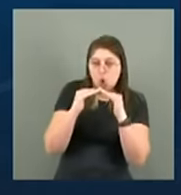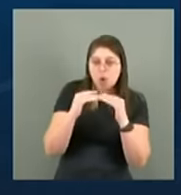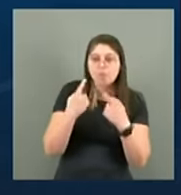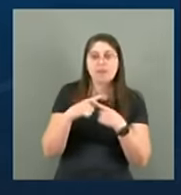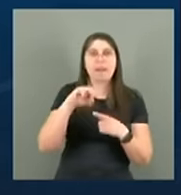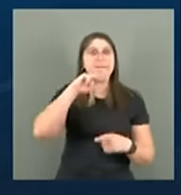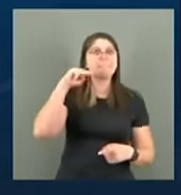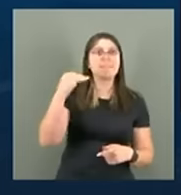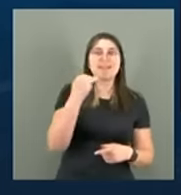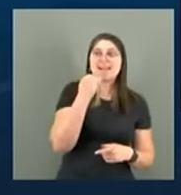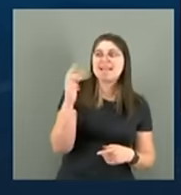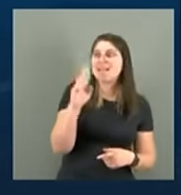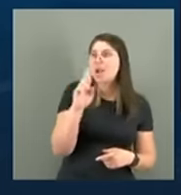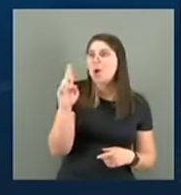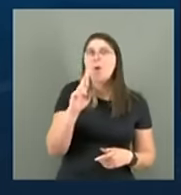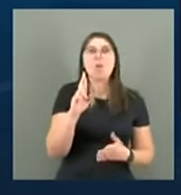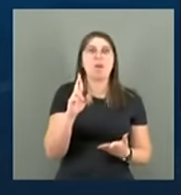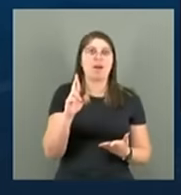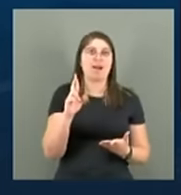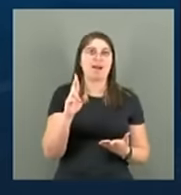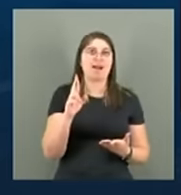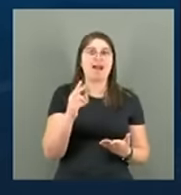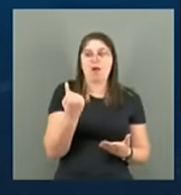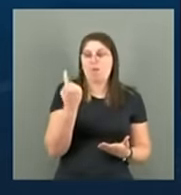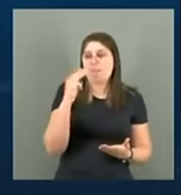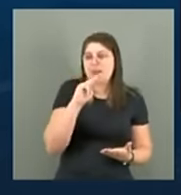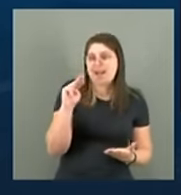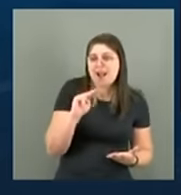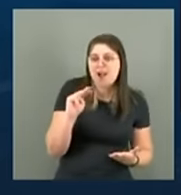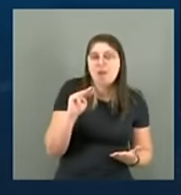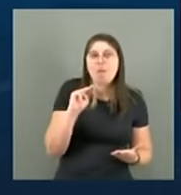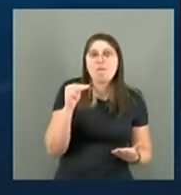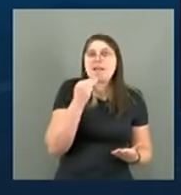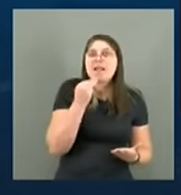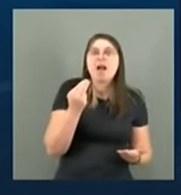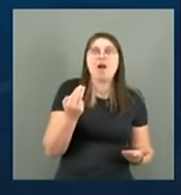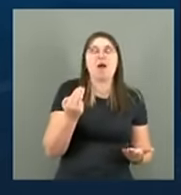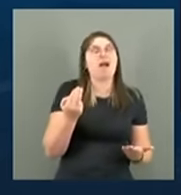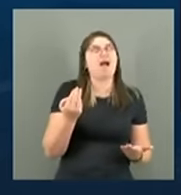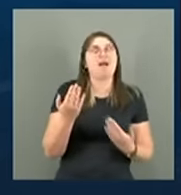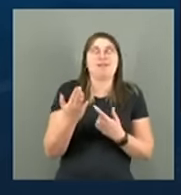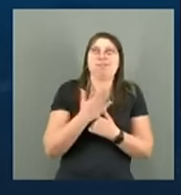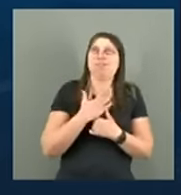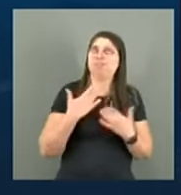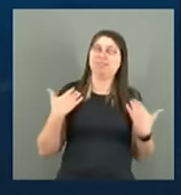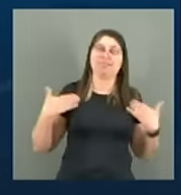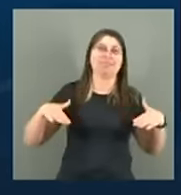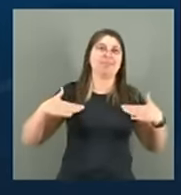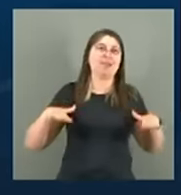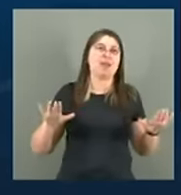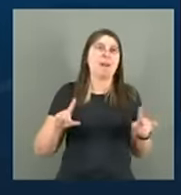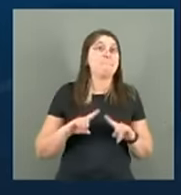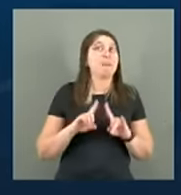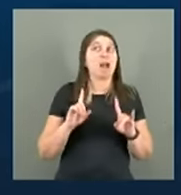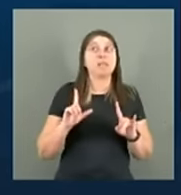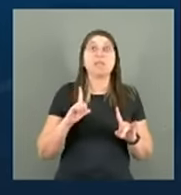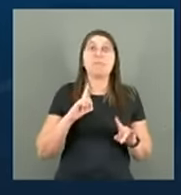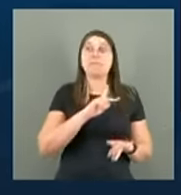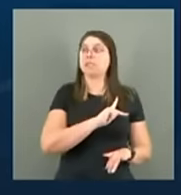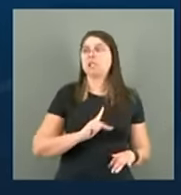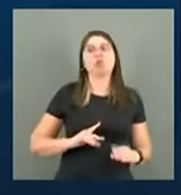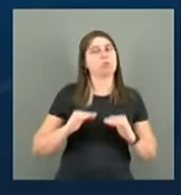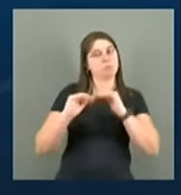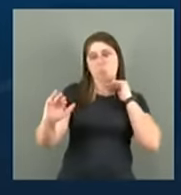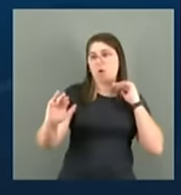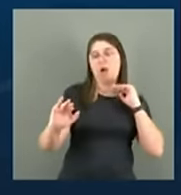um clube de Série A. E qualquer milhões que entra vai deixar eles tranquilos. como tem presidente que não compactua e às vezes é pegado de